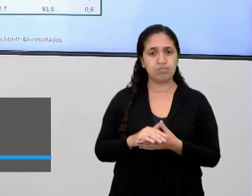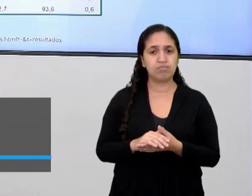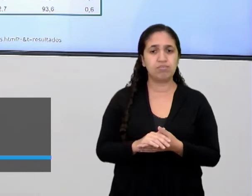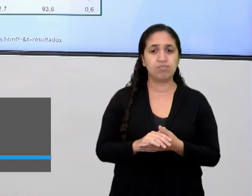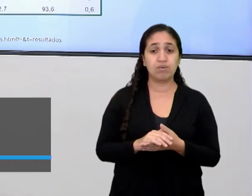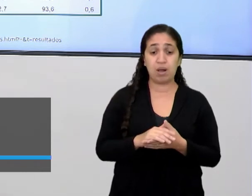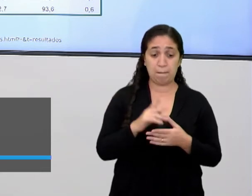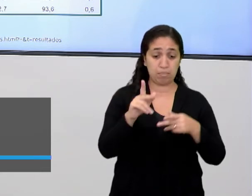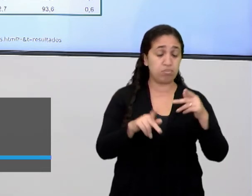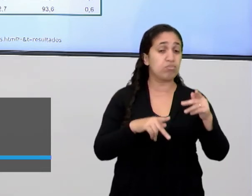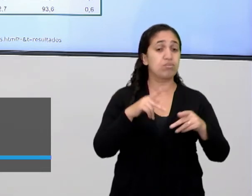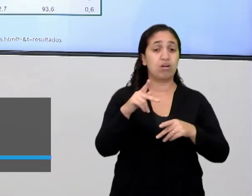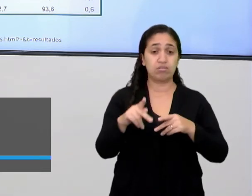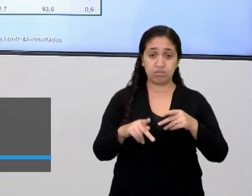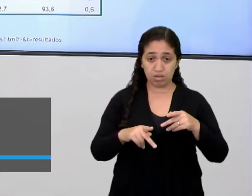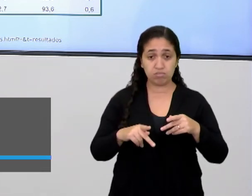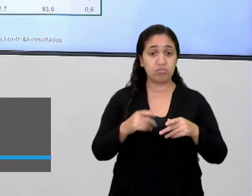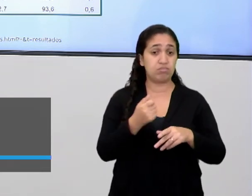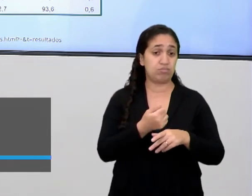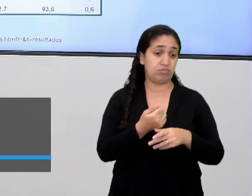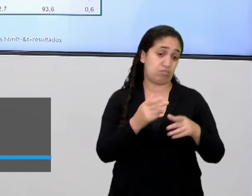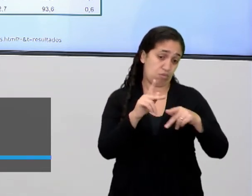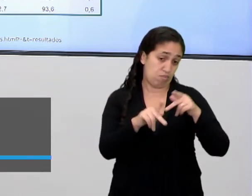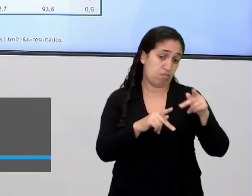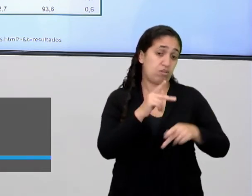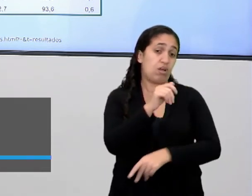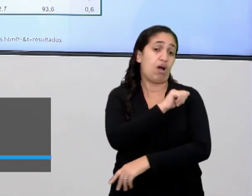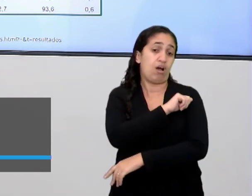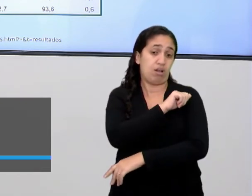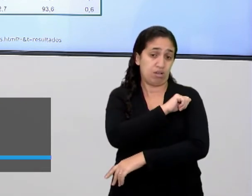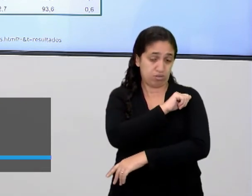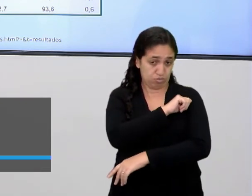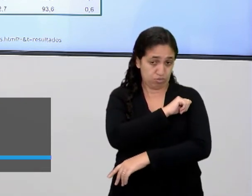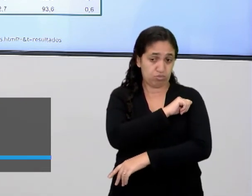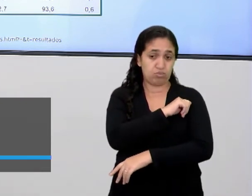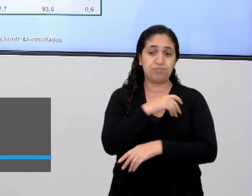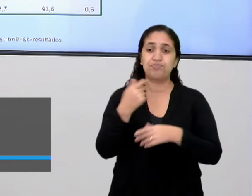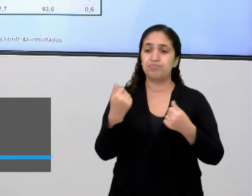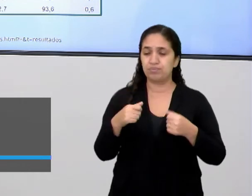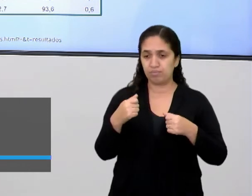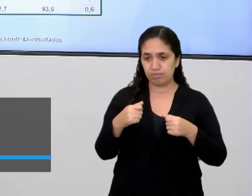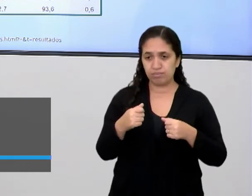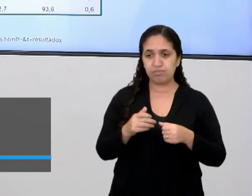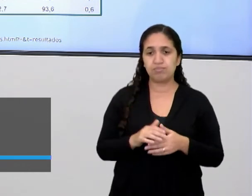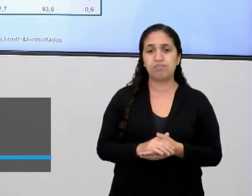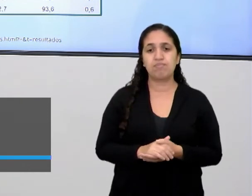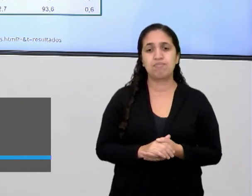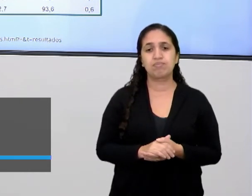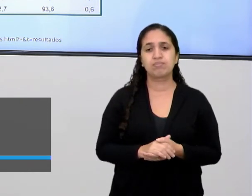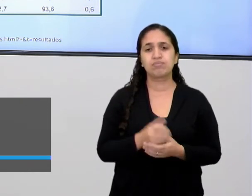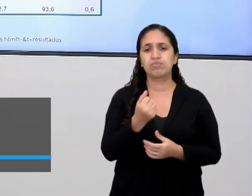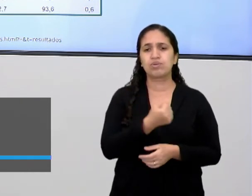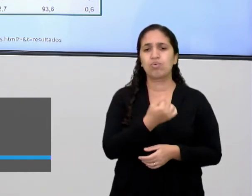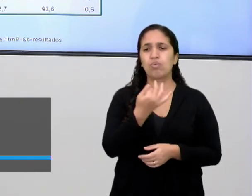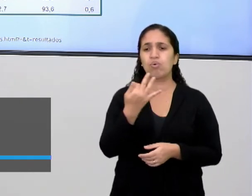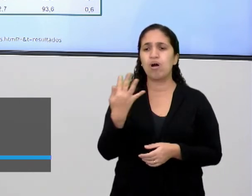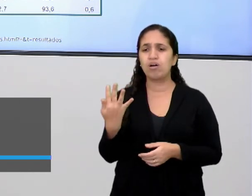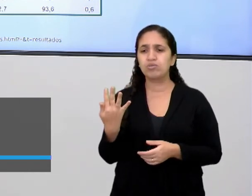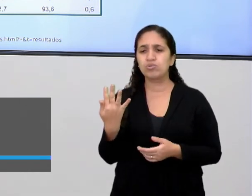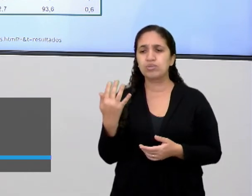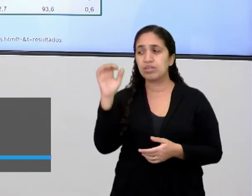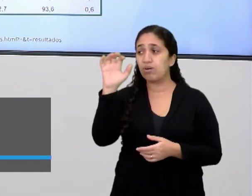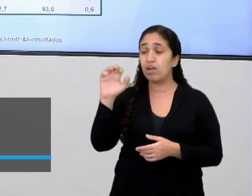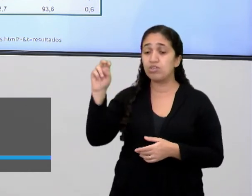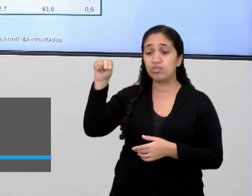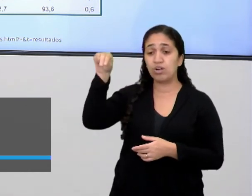a população de estudantes. Então, se você levar em consideração aí, tá, números de estudantes lá na região